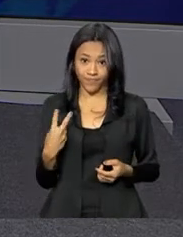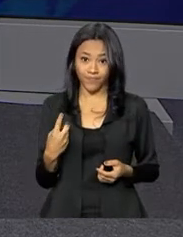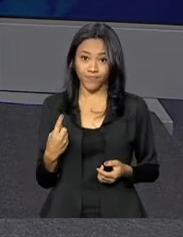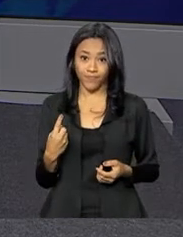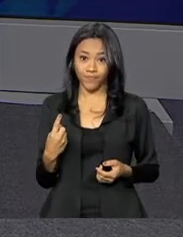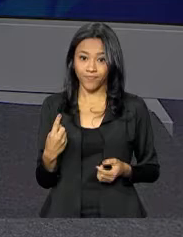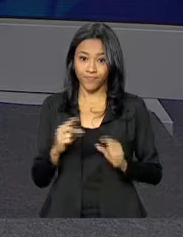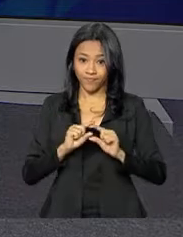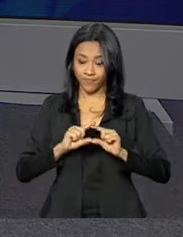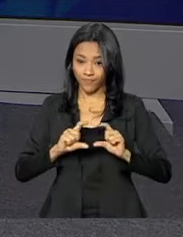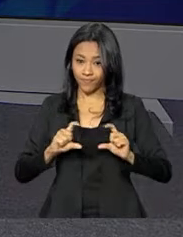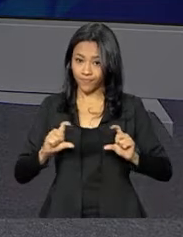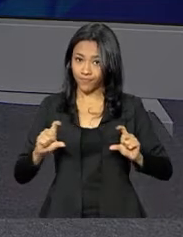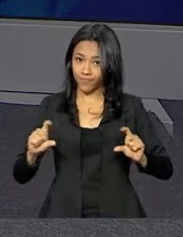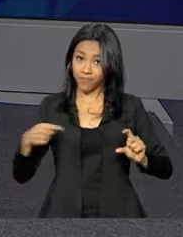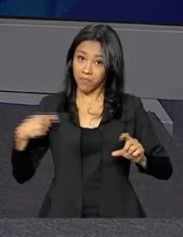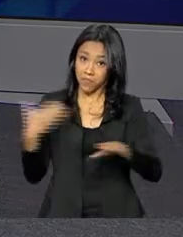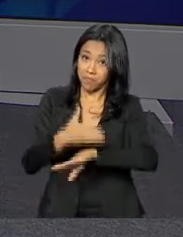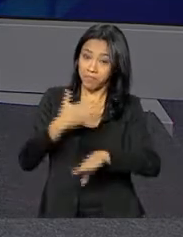Brasília